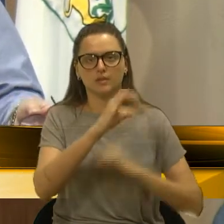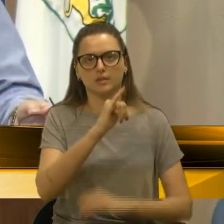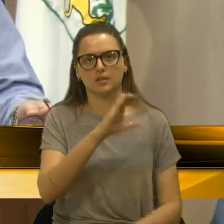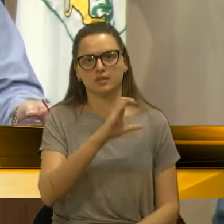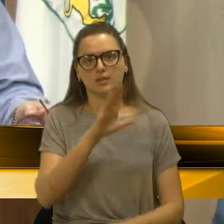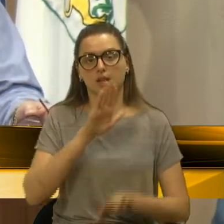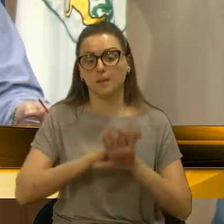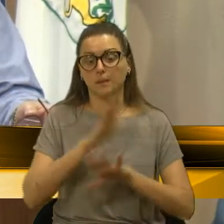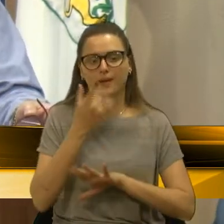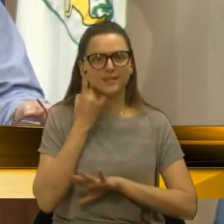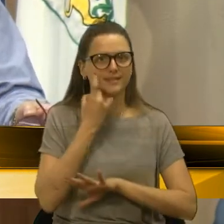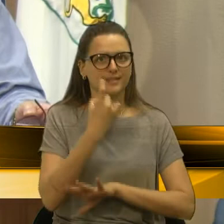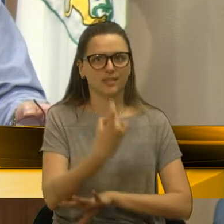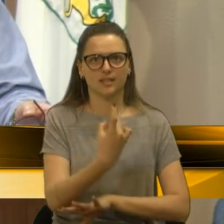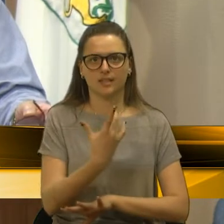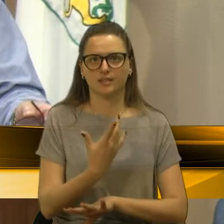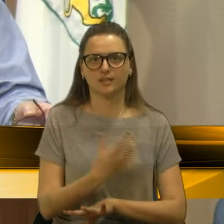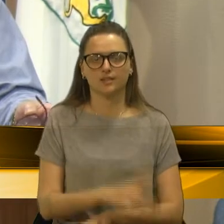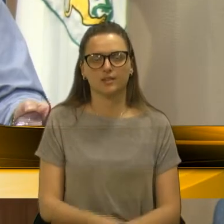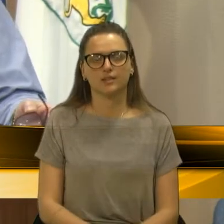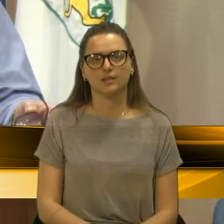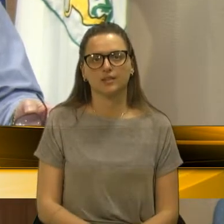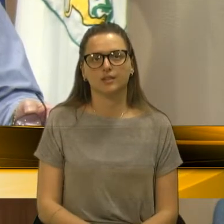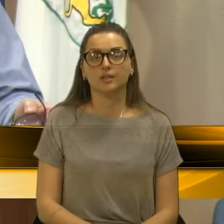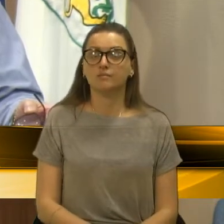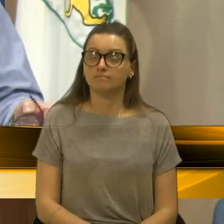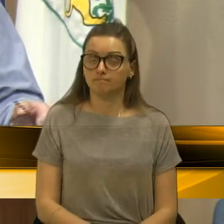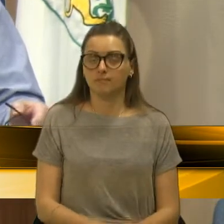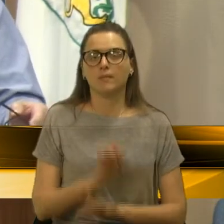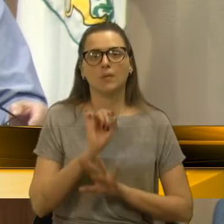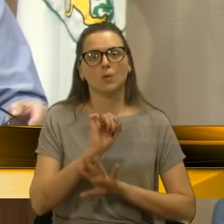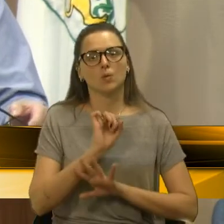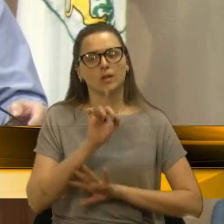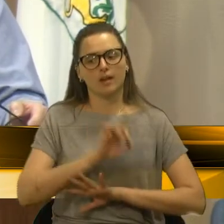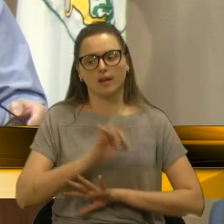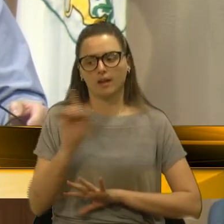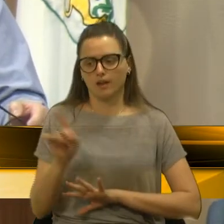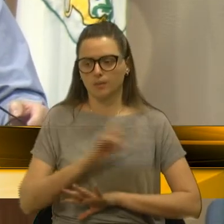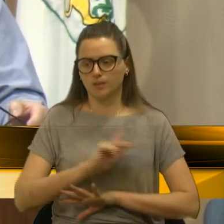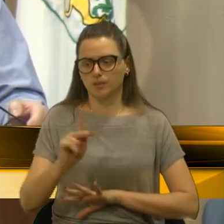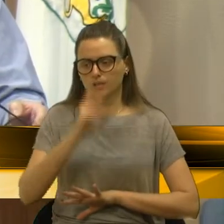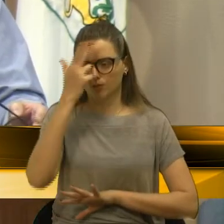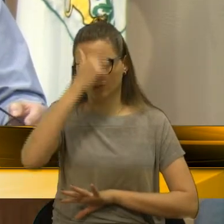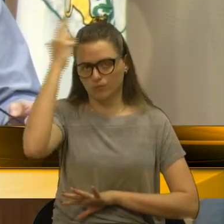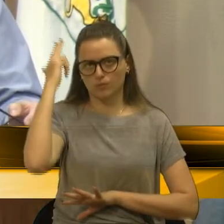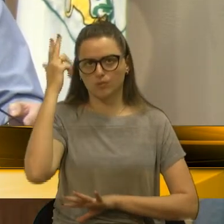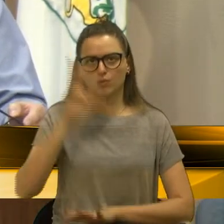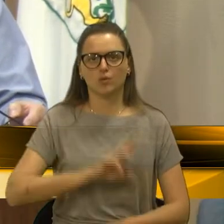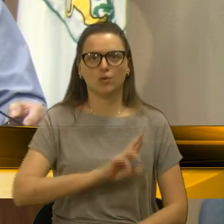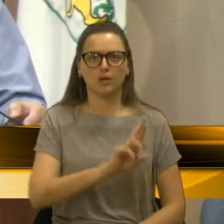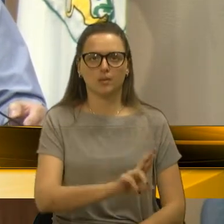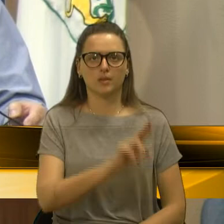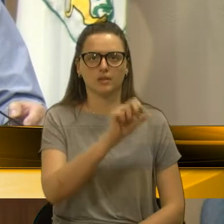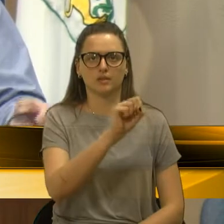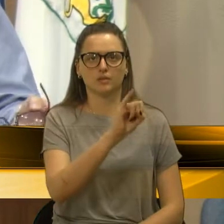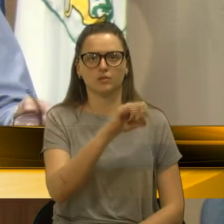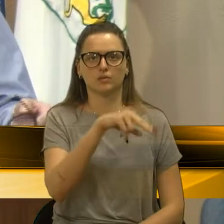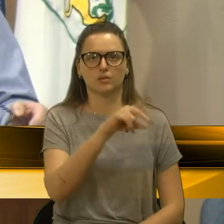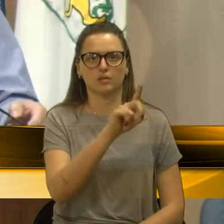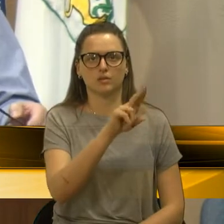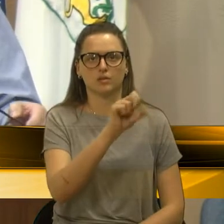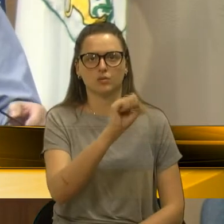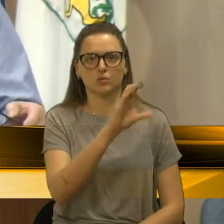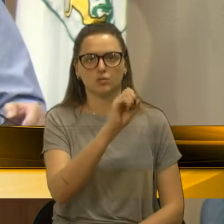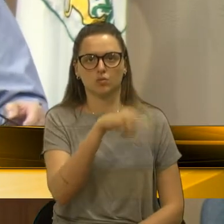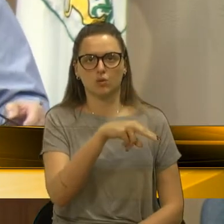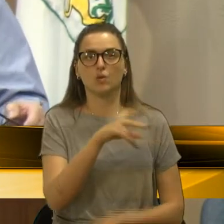mais interessada, né? Coincidentemente, presidente Cassina, o representante do Sinduscom, também o